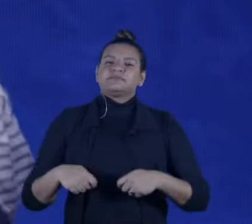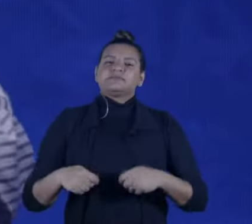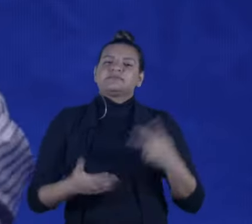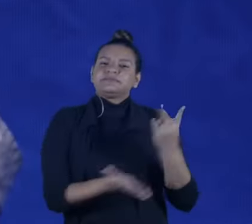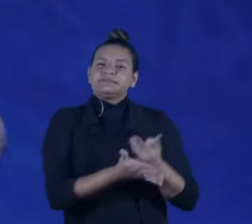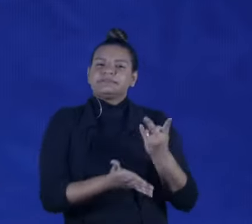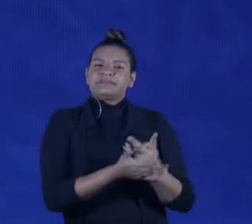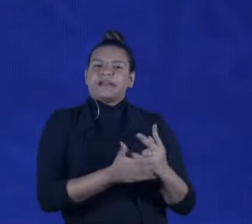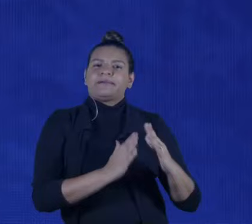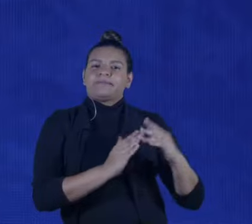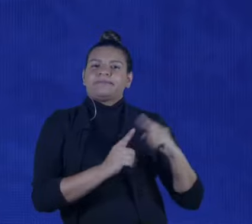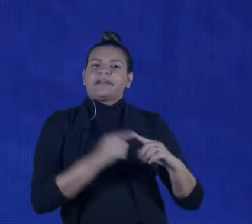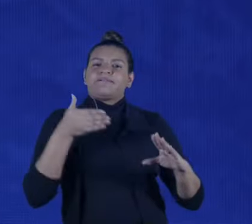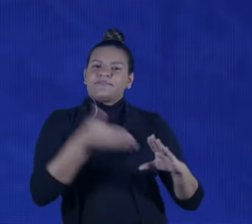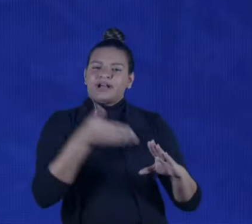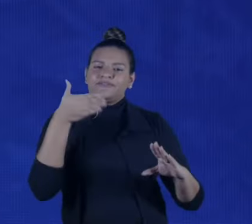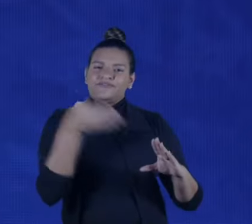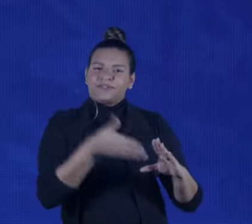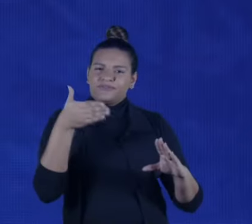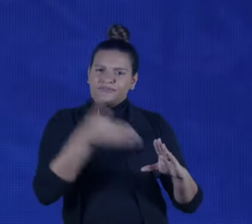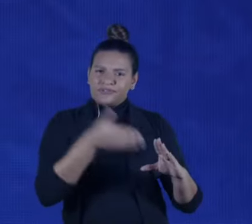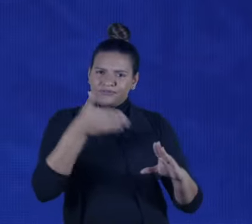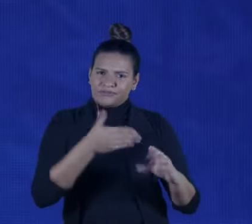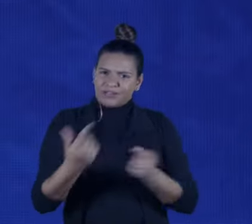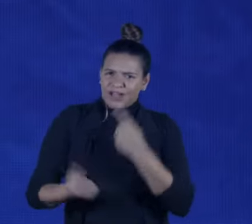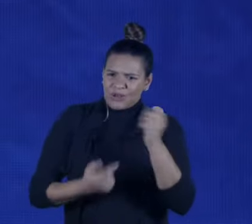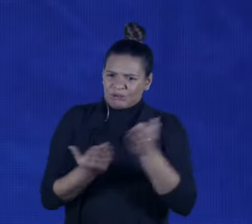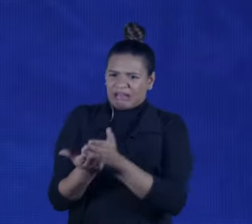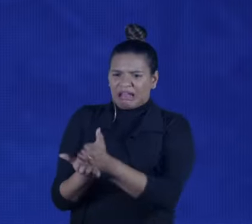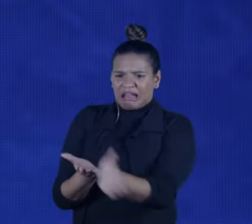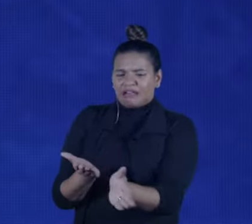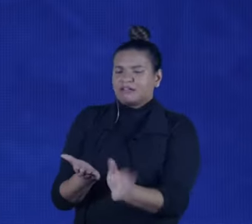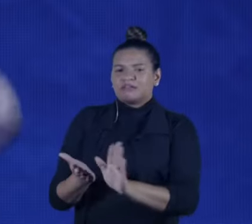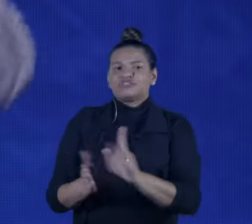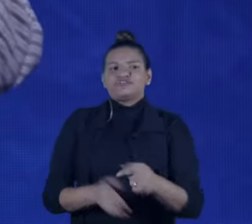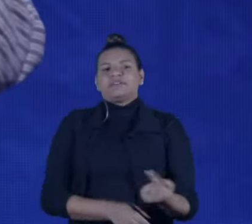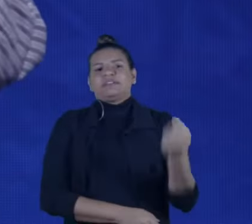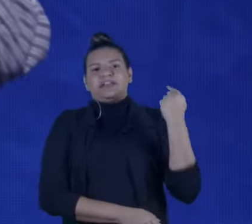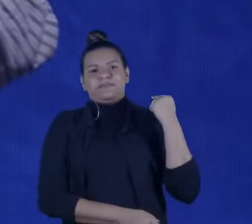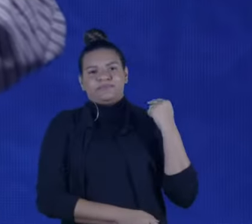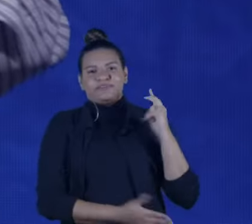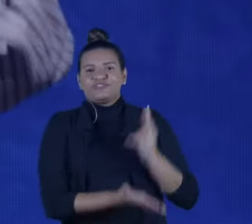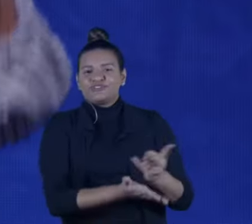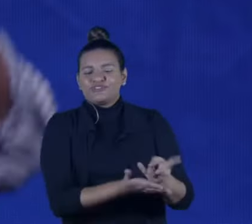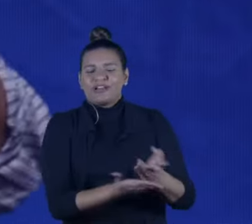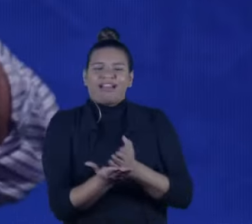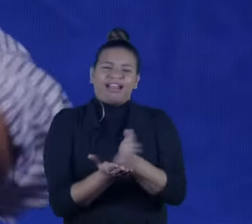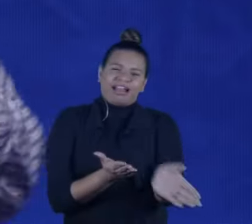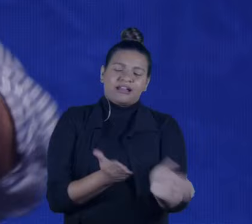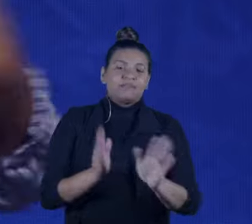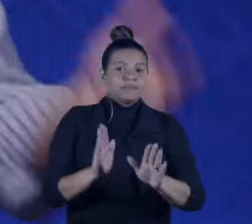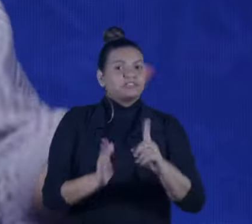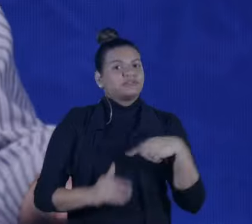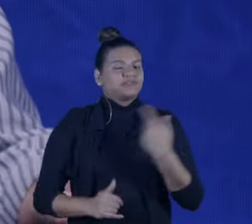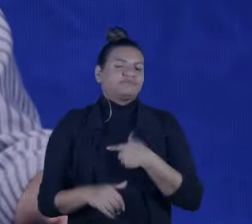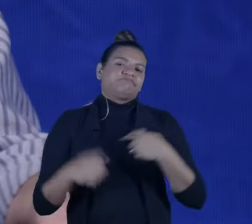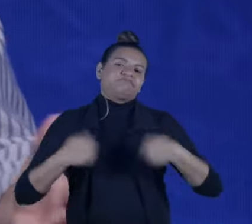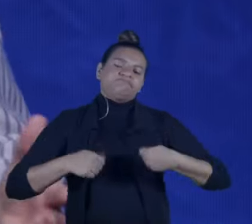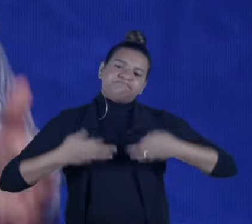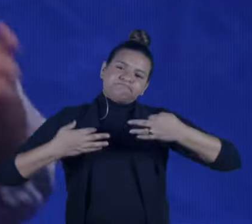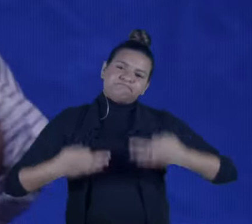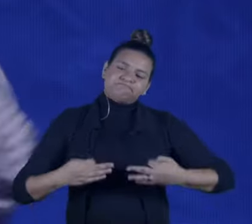Como é o costume de alguns, desde aquele tempo já é assim. Antes, façamos